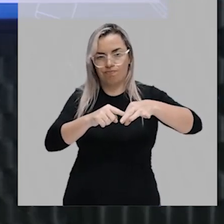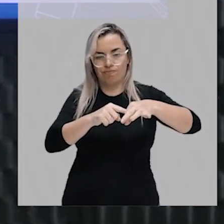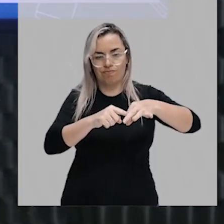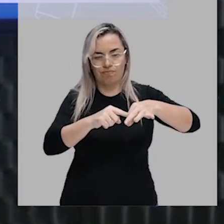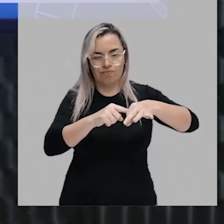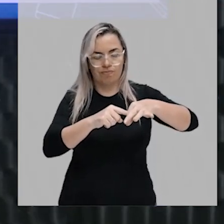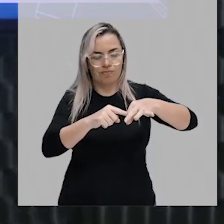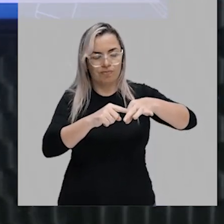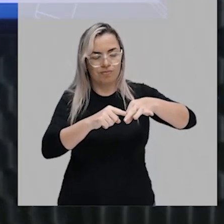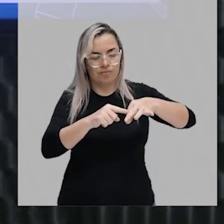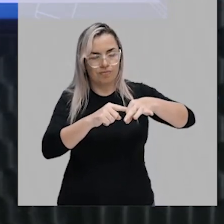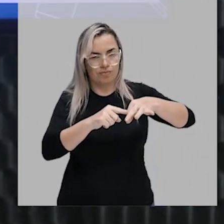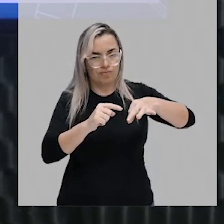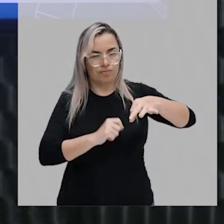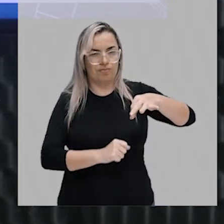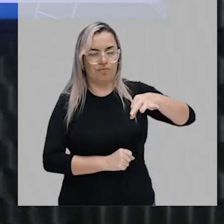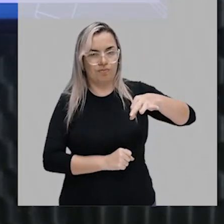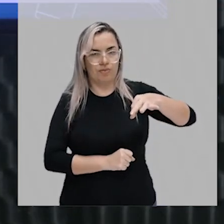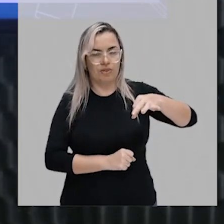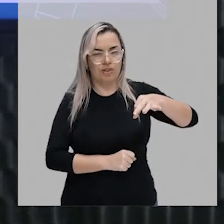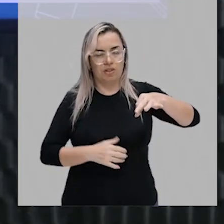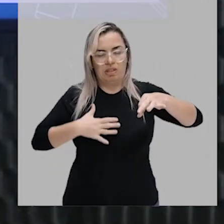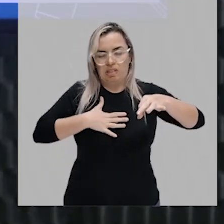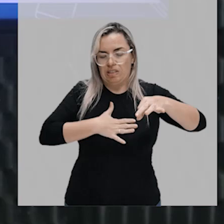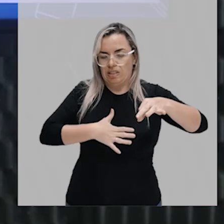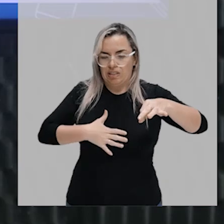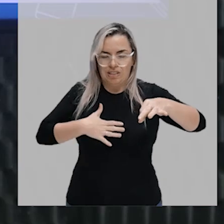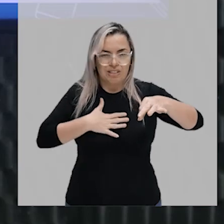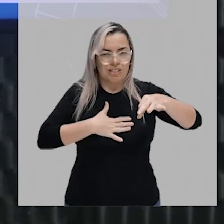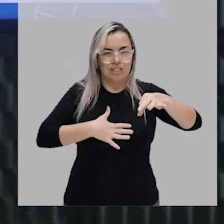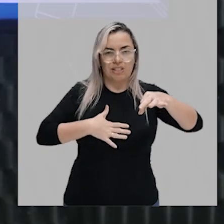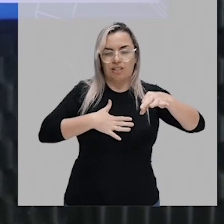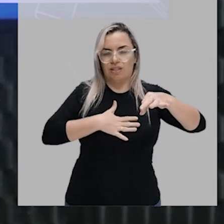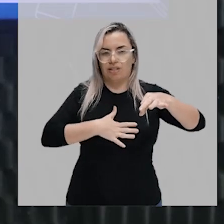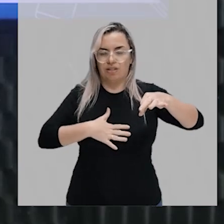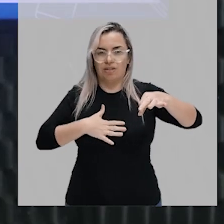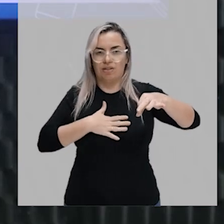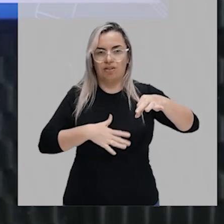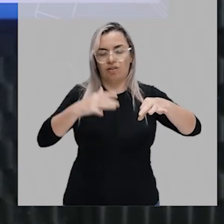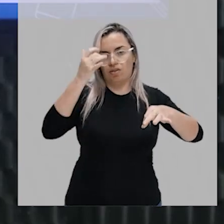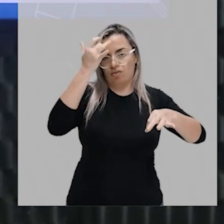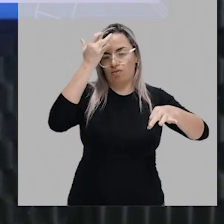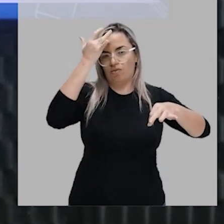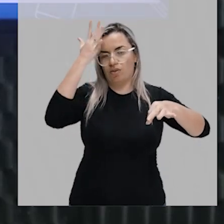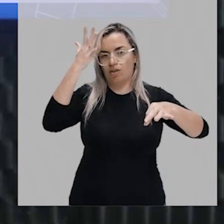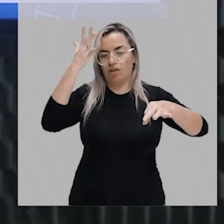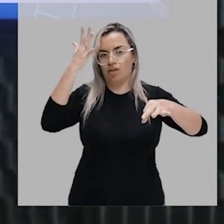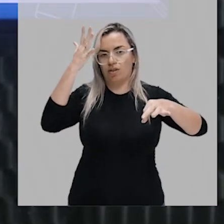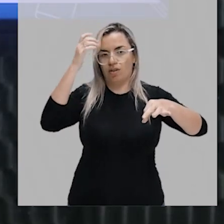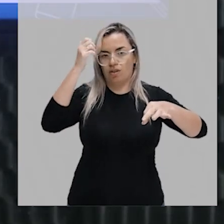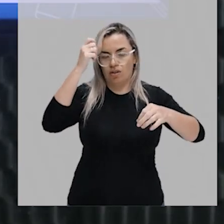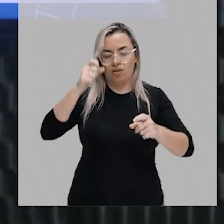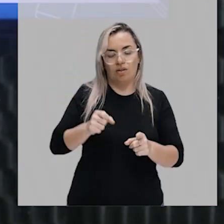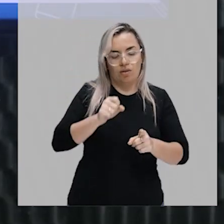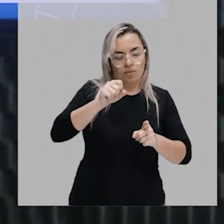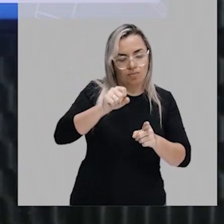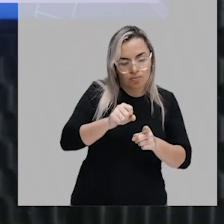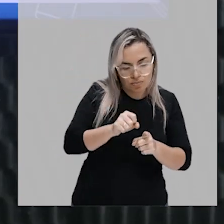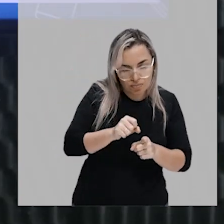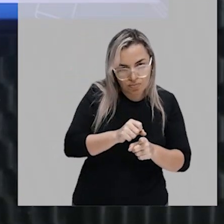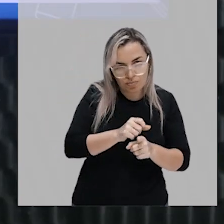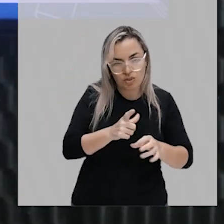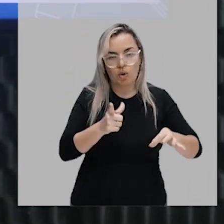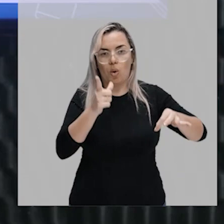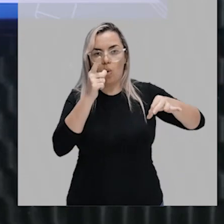ter uma lubrificação que vai facilitar a penetração, né, durante o ato sexual,